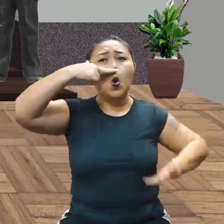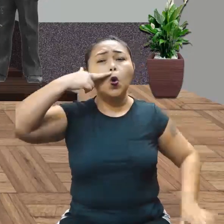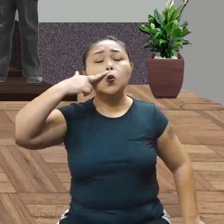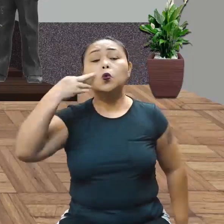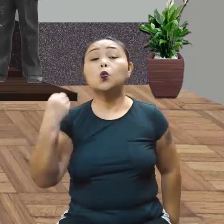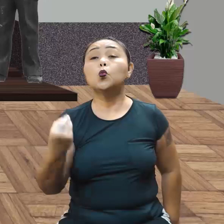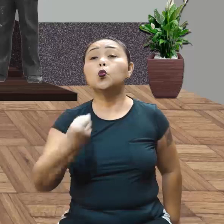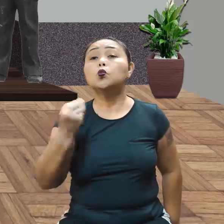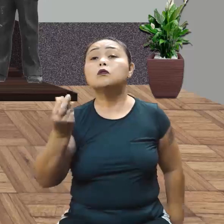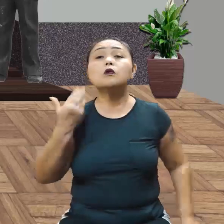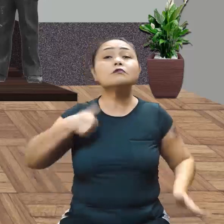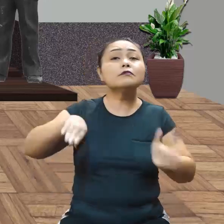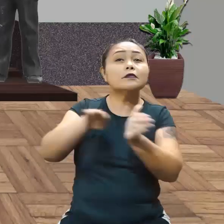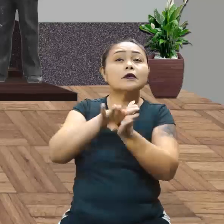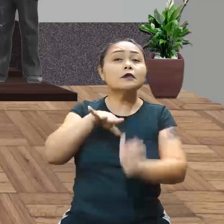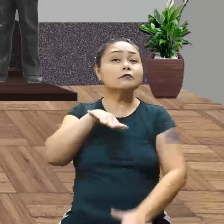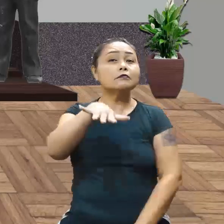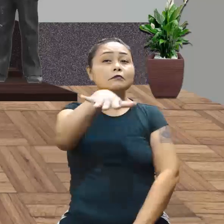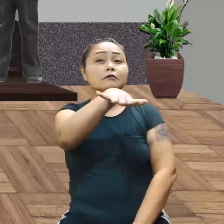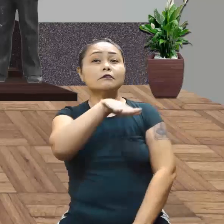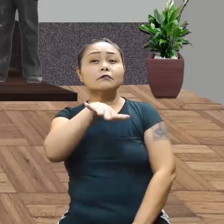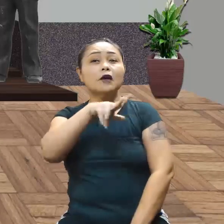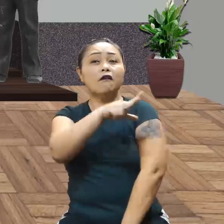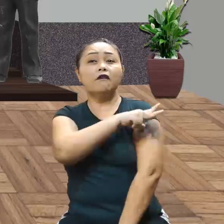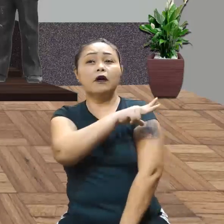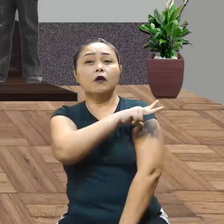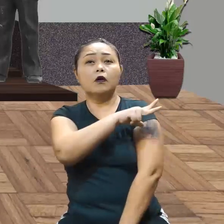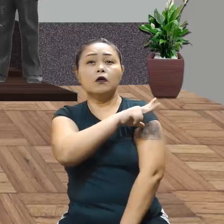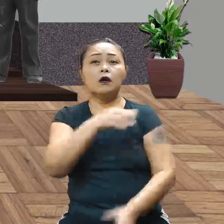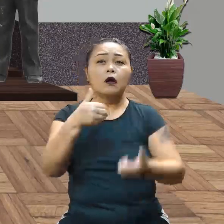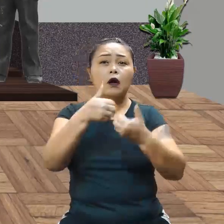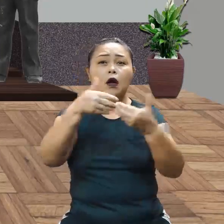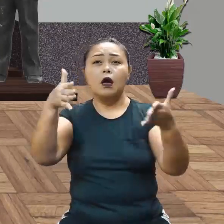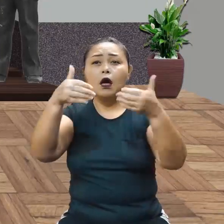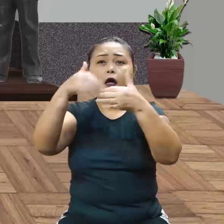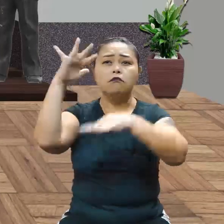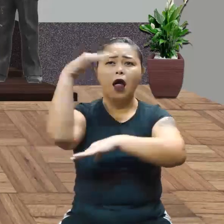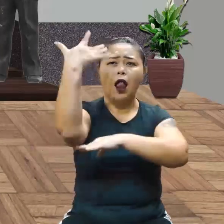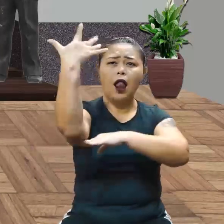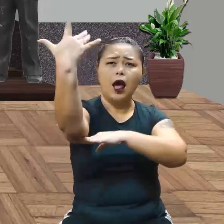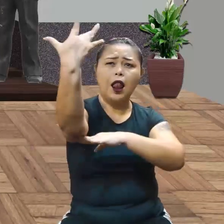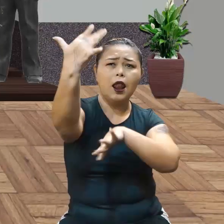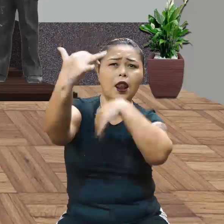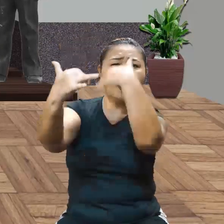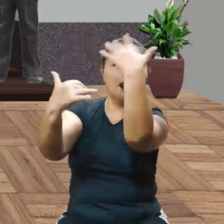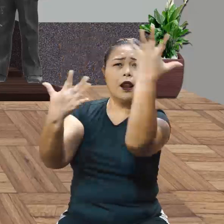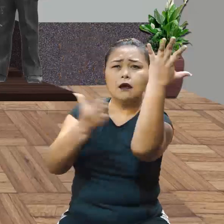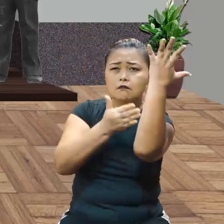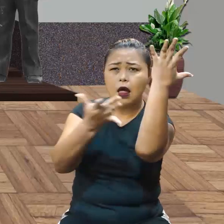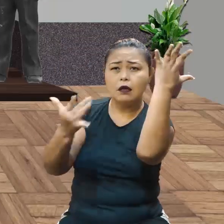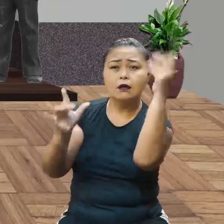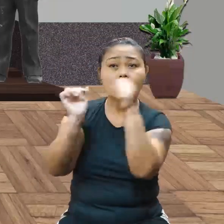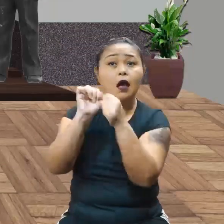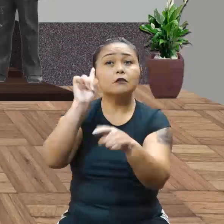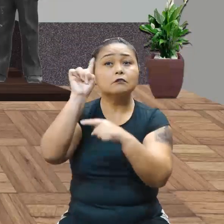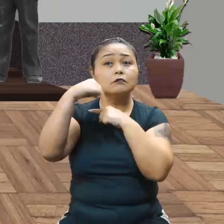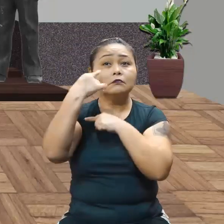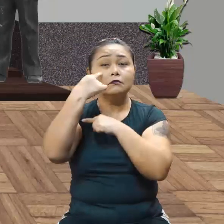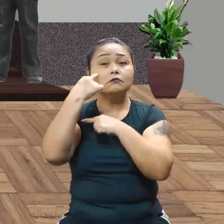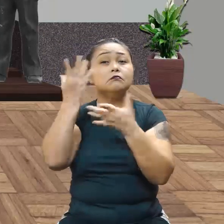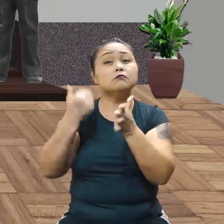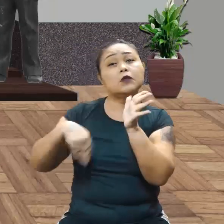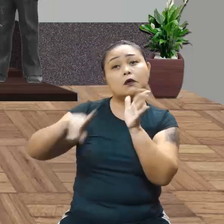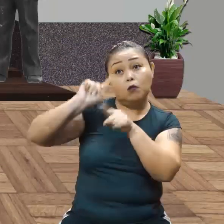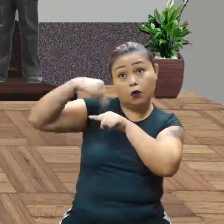Rondon, quando ele chega ali naquela região de Vilhena, abrindo matas. Vocês vão ver depois que ele